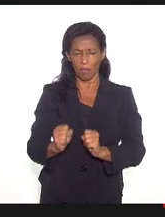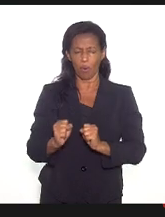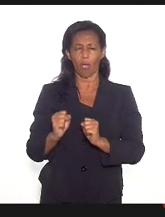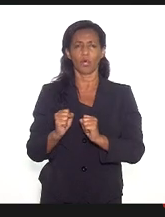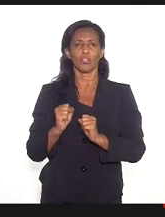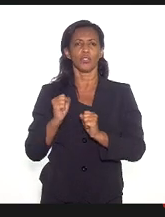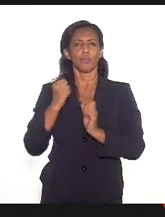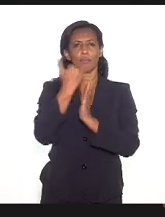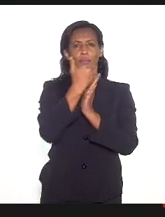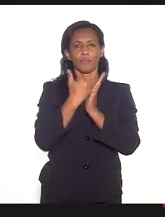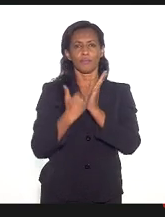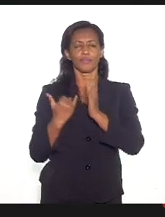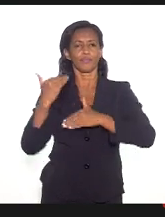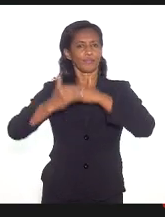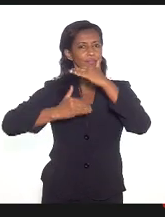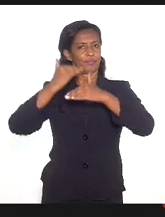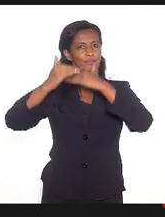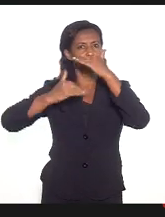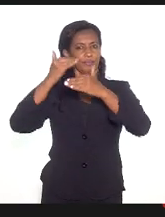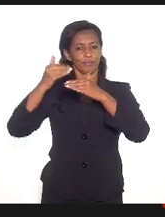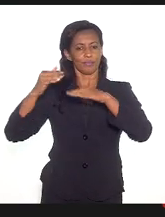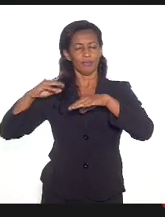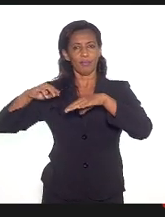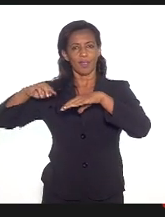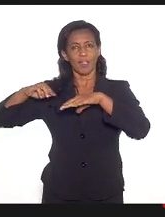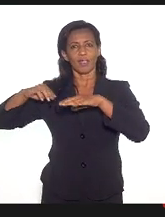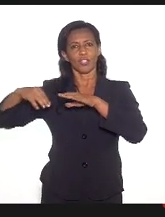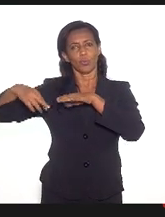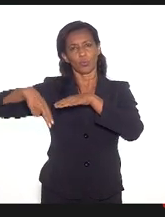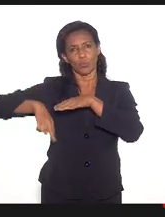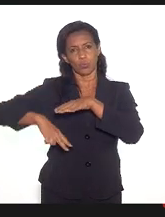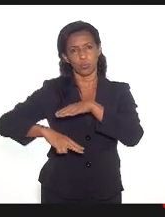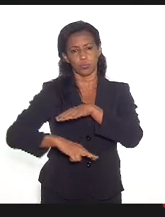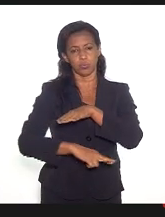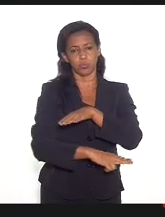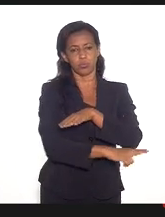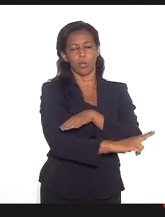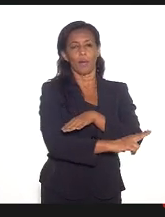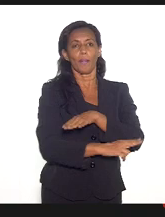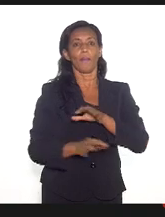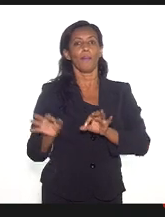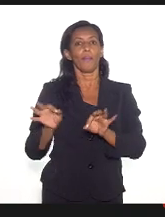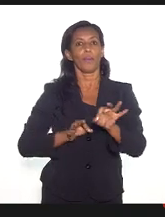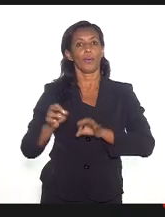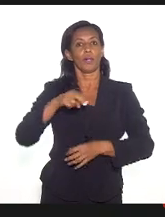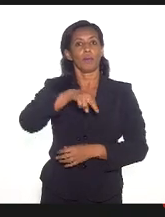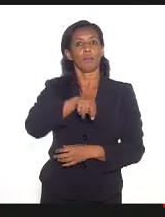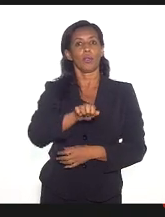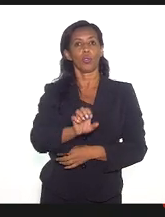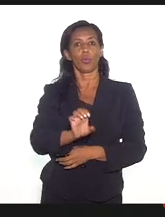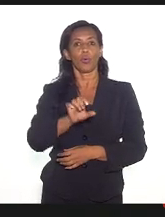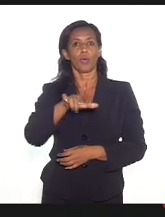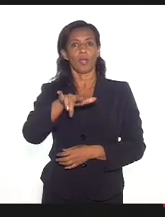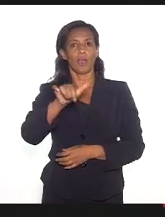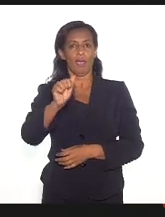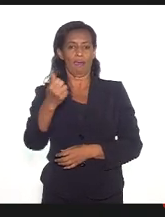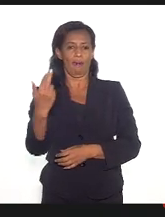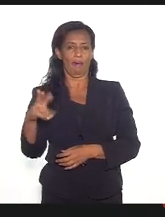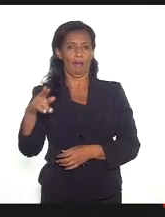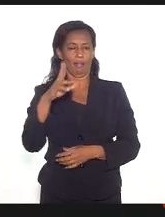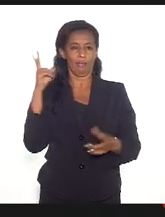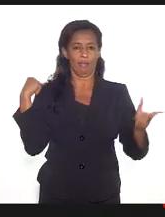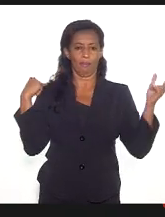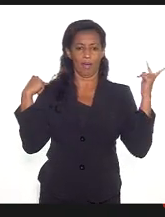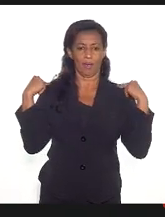pelo Programa de Desenvolvimento de Submarinos, pelo Programa Nuclear da Marinha, Programa Classe Tamandaré e